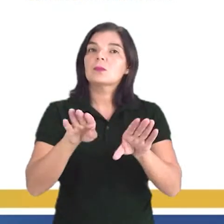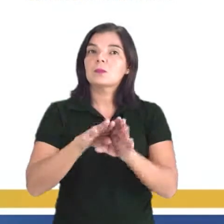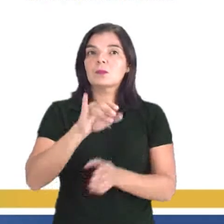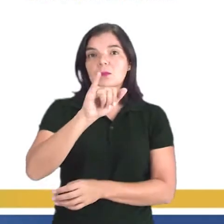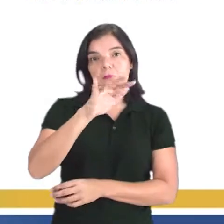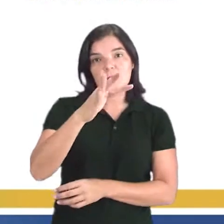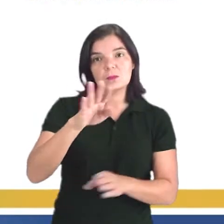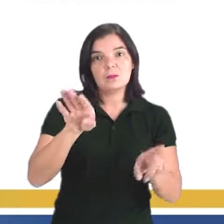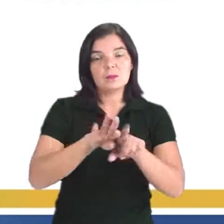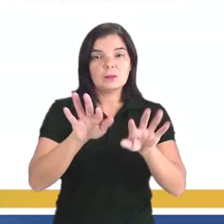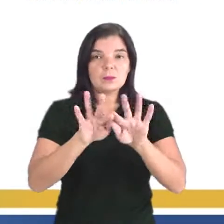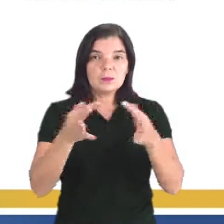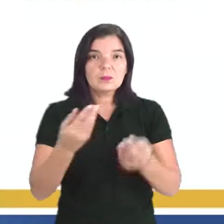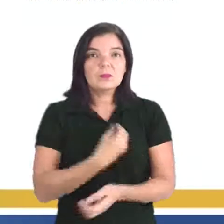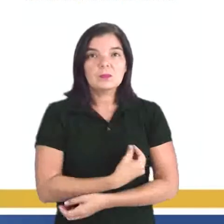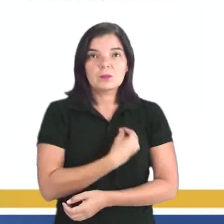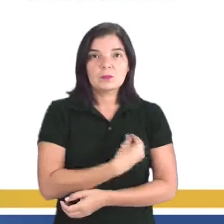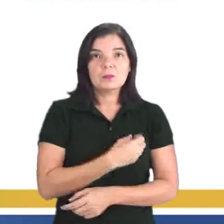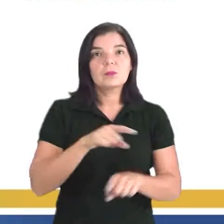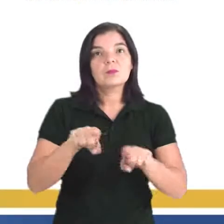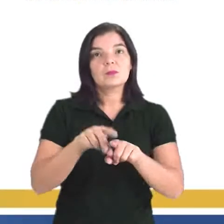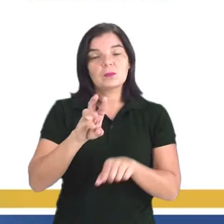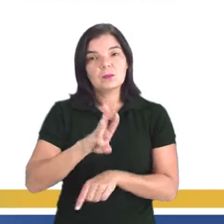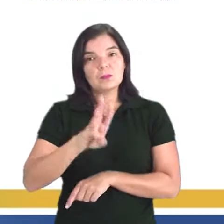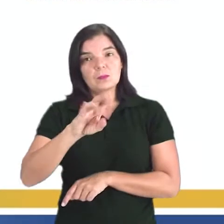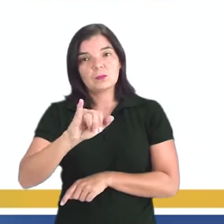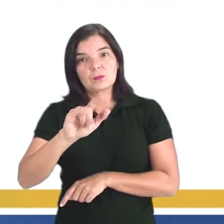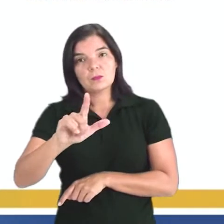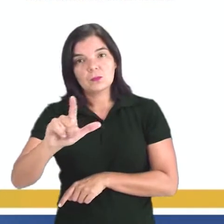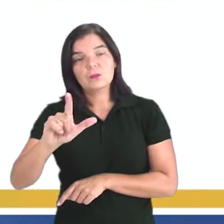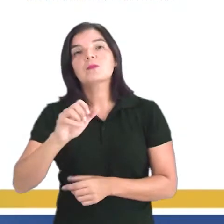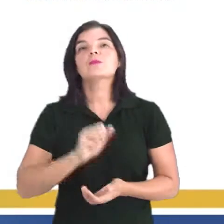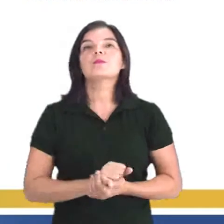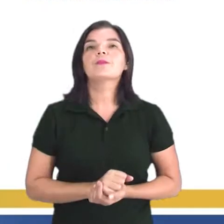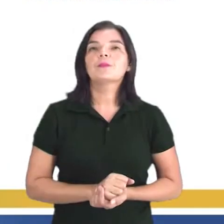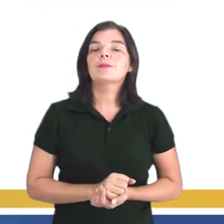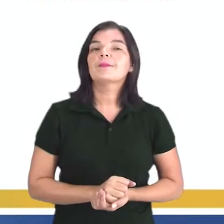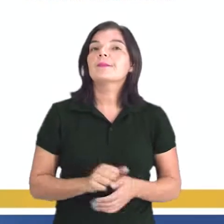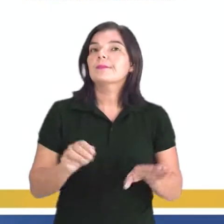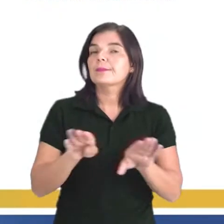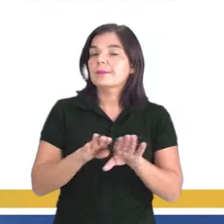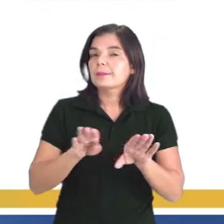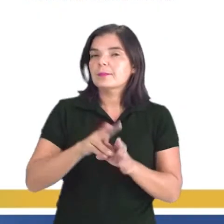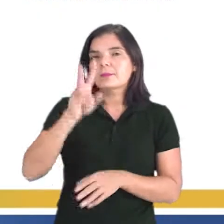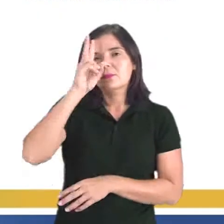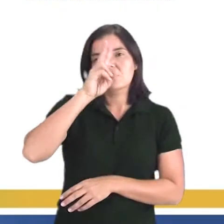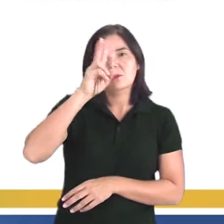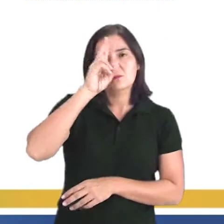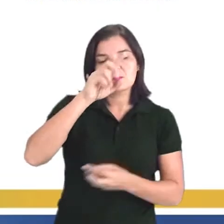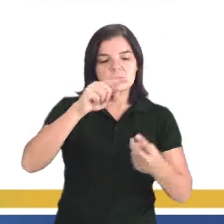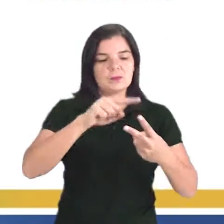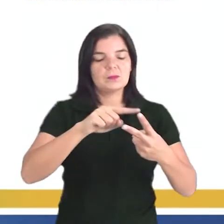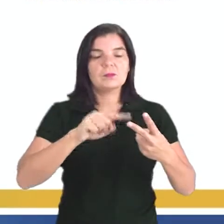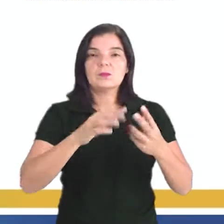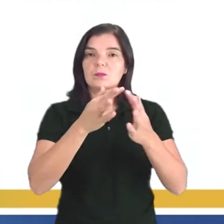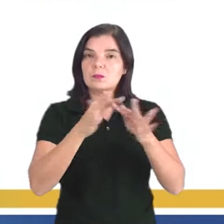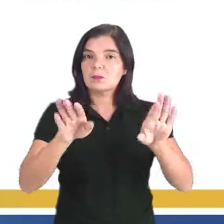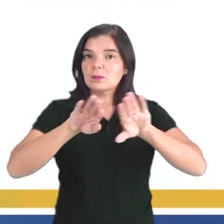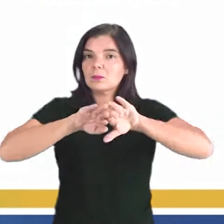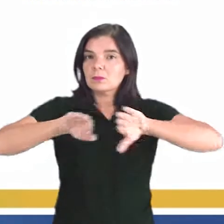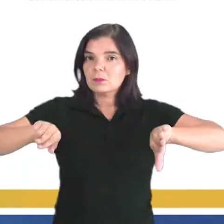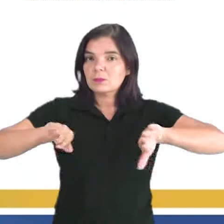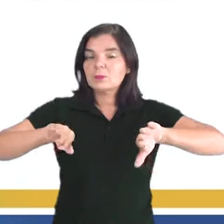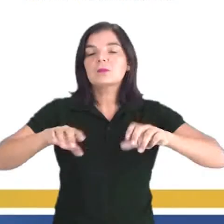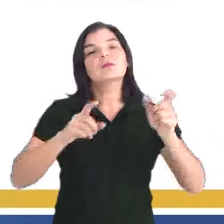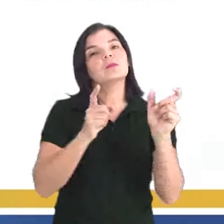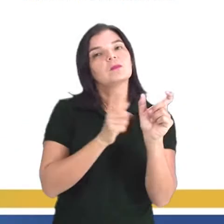simple present e o simple future, que é aquele que nós usamos o will. Novamente, pessoal, lembrando que nós temos aí duas frases separadas, né?